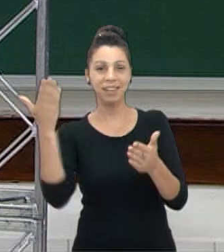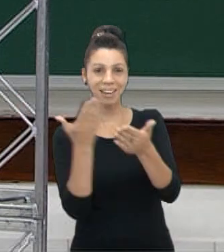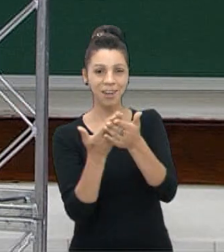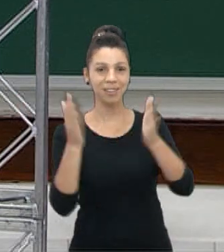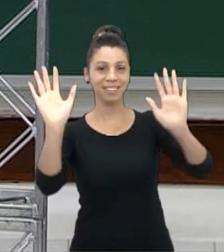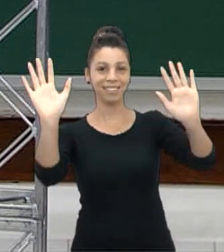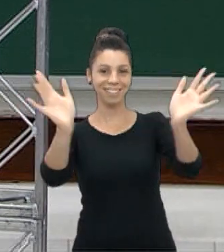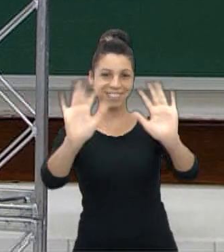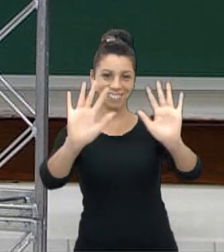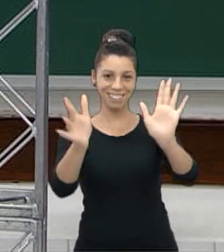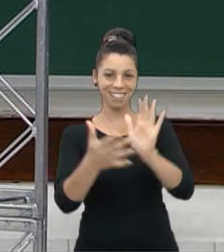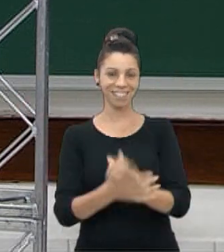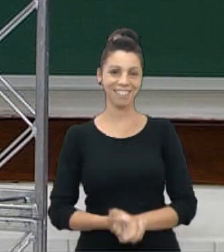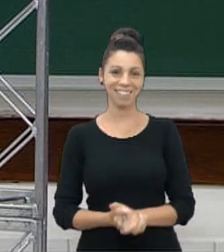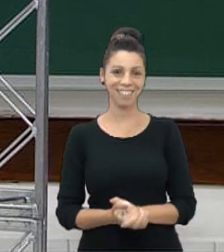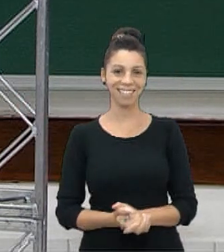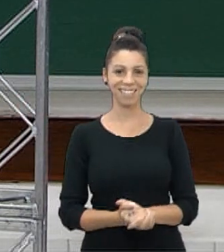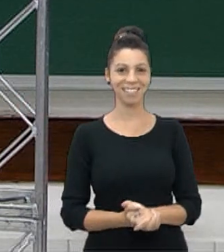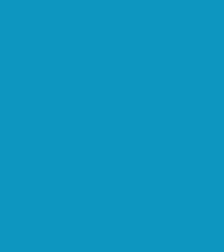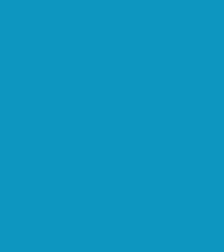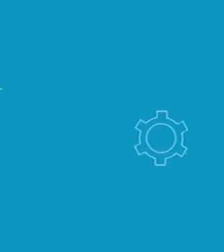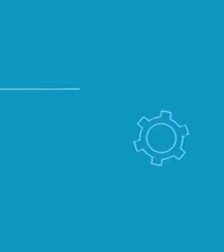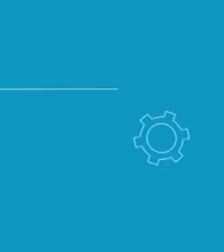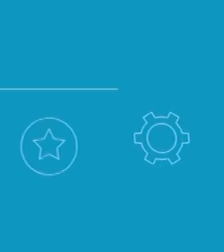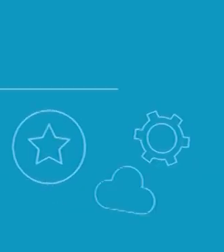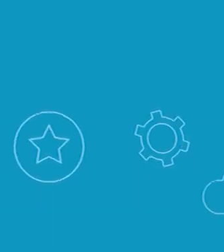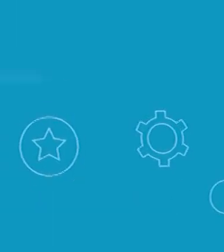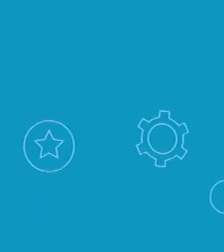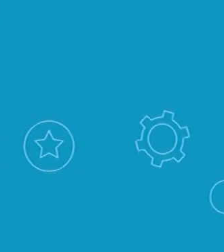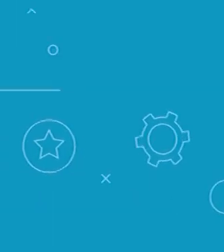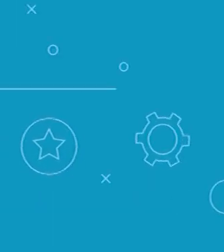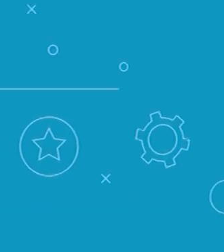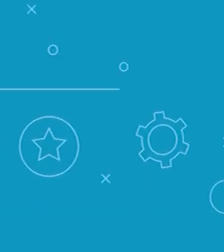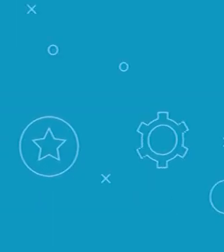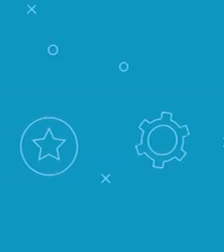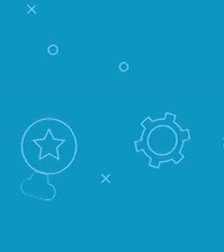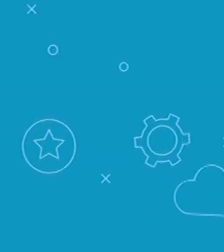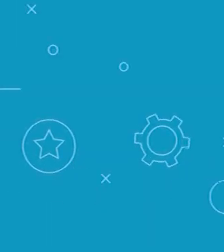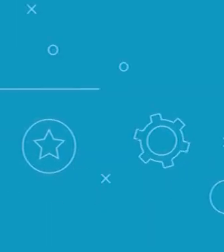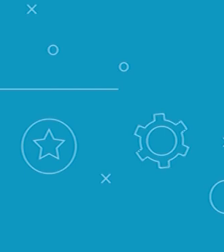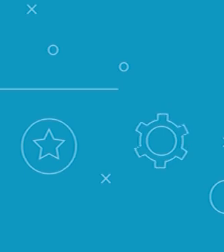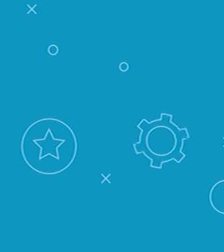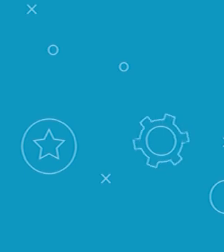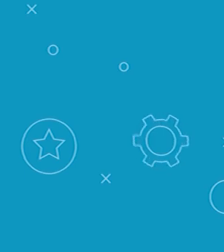Tchau, tchau.